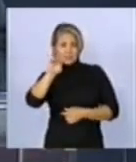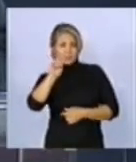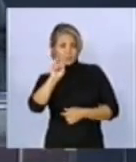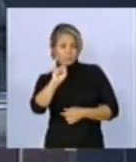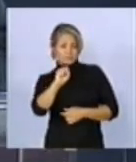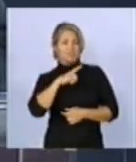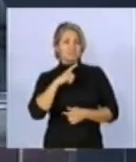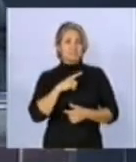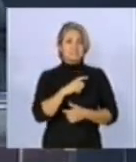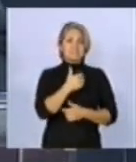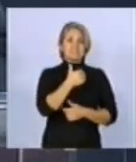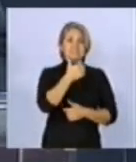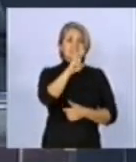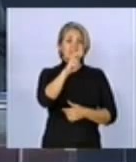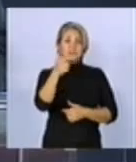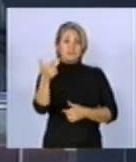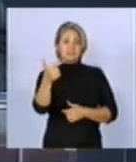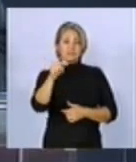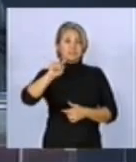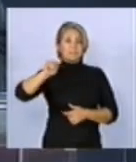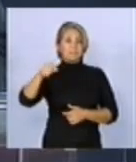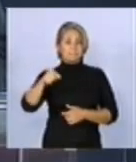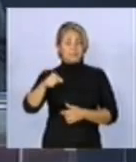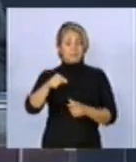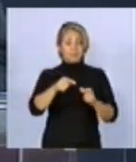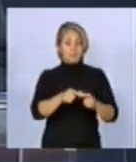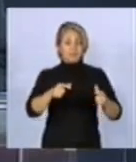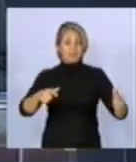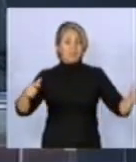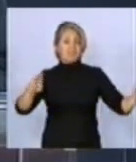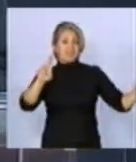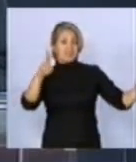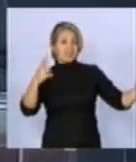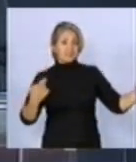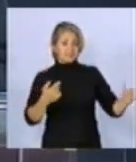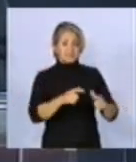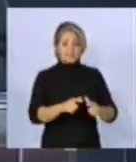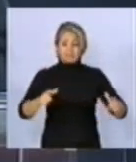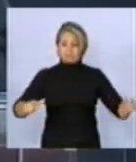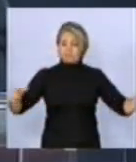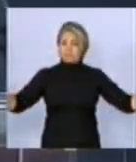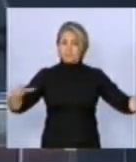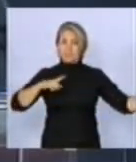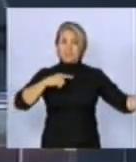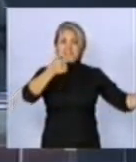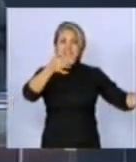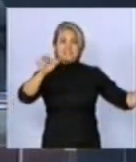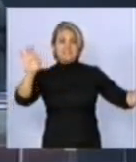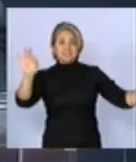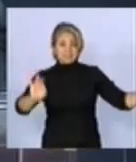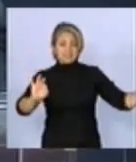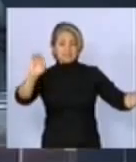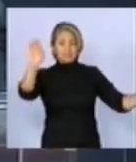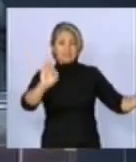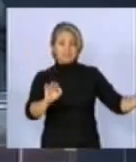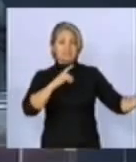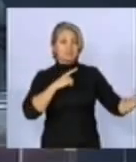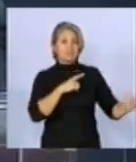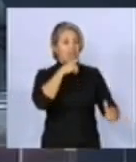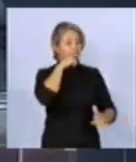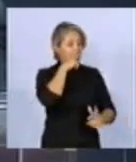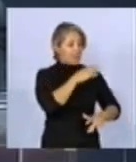152.000 hear de 152.000 hees 70% é tomado pela cana